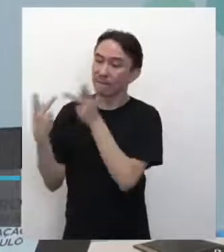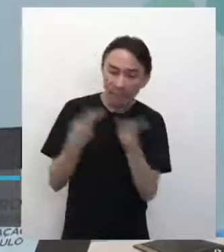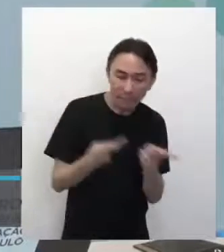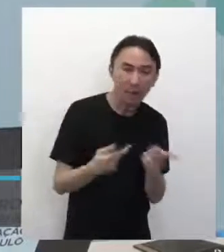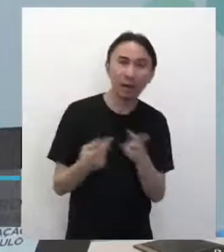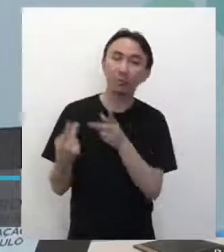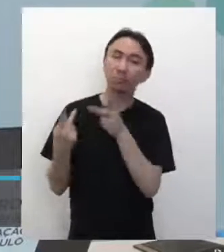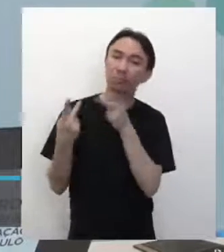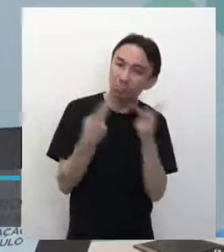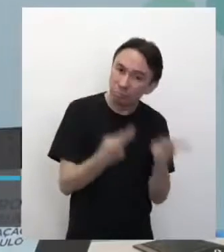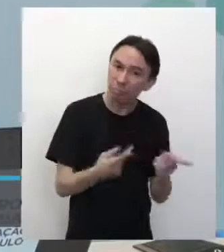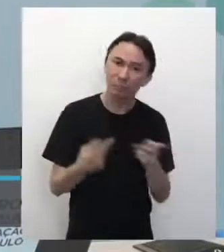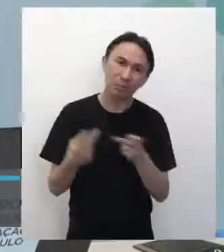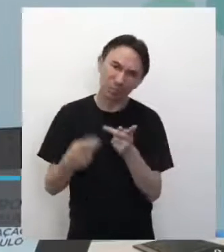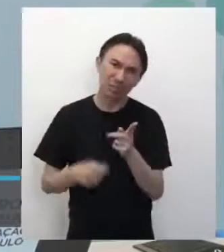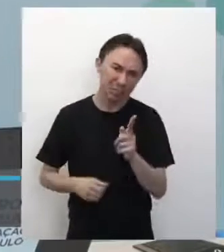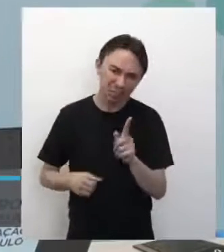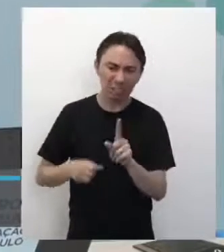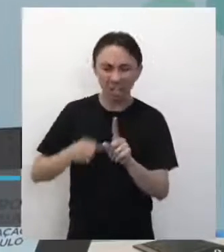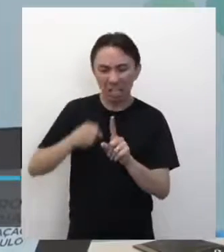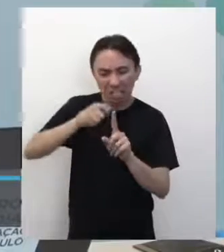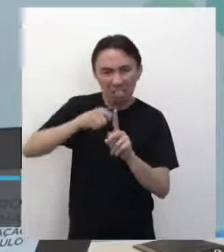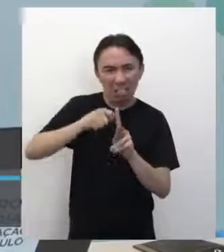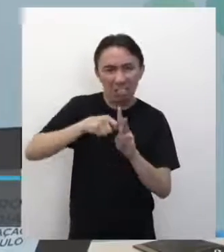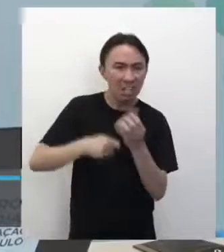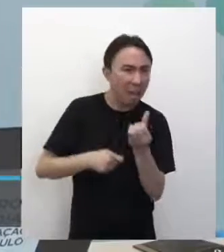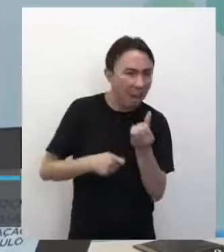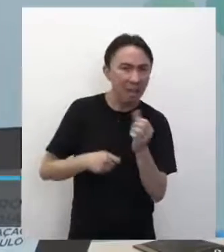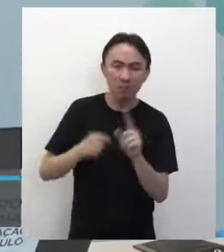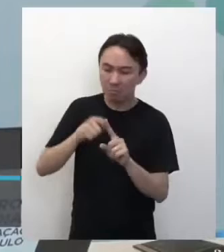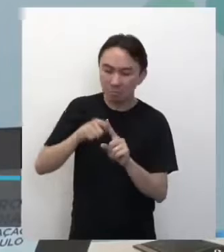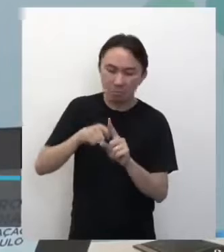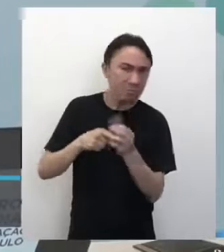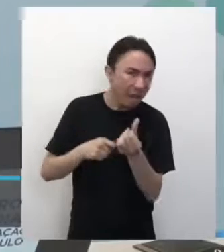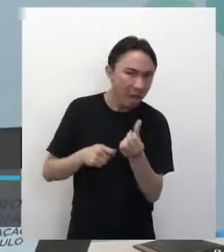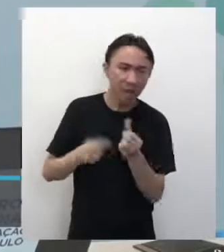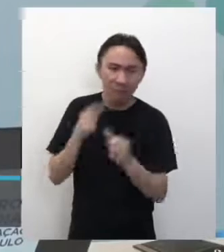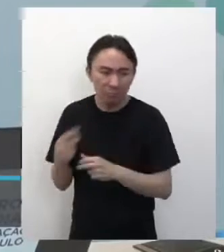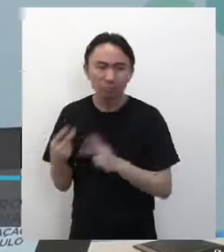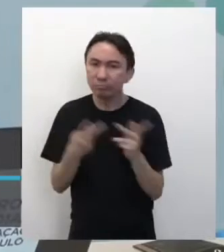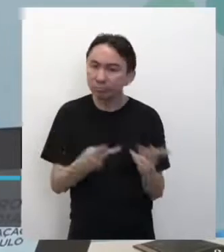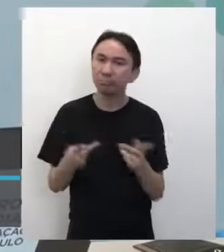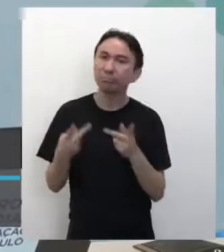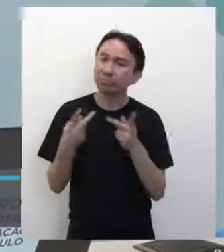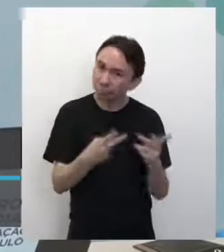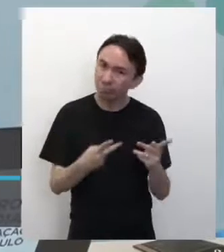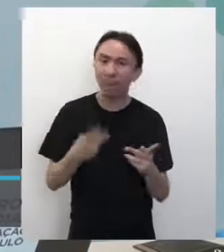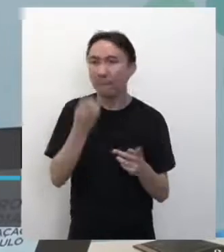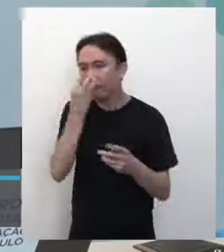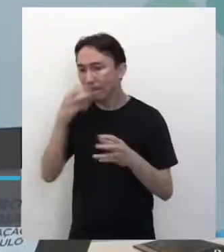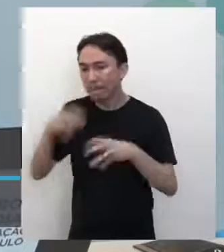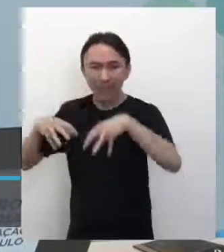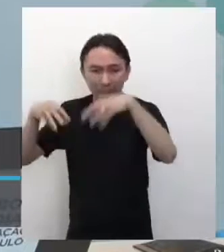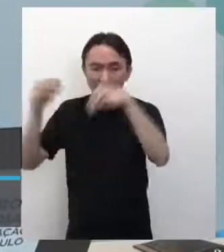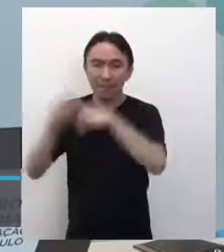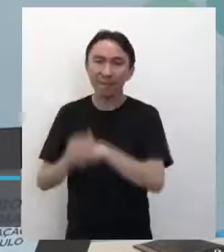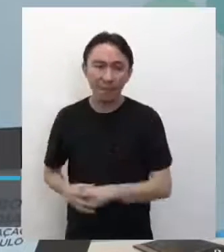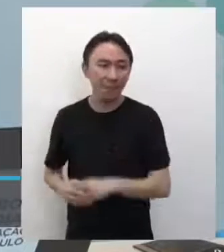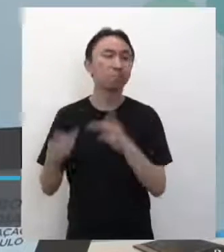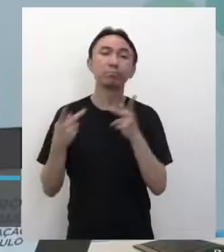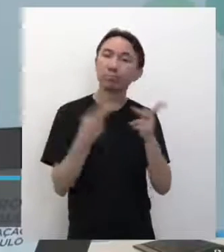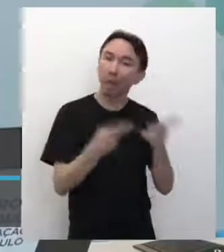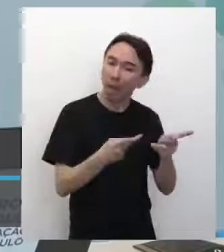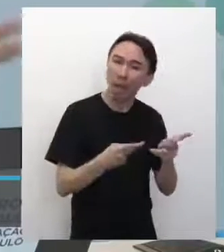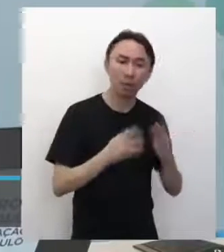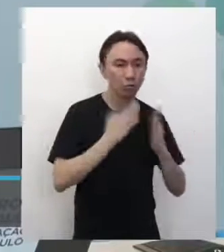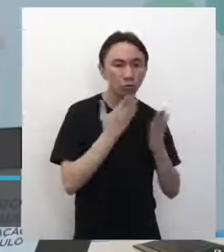tinha, acho que todo semestre praticamente tinha uma companhia de circo lá, e o pessoal ia na escola e oferecia os ingressos para as crianças,